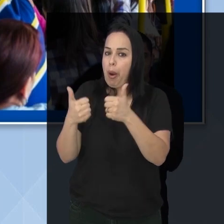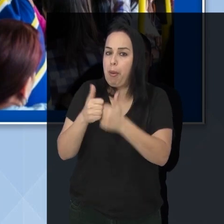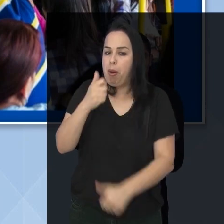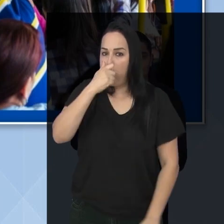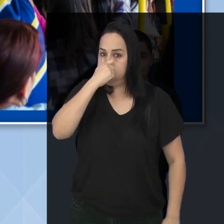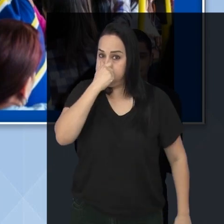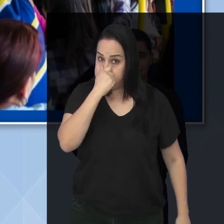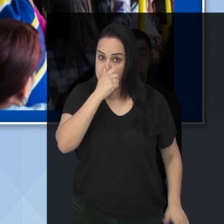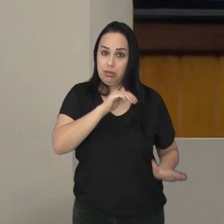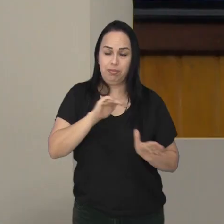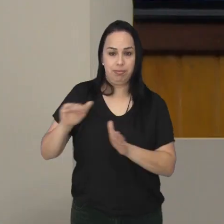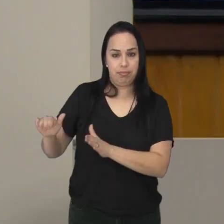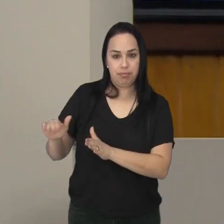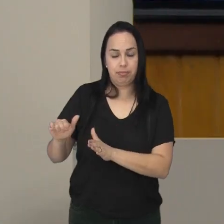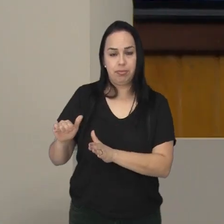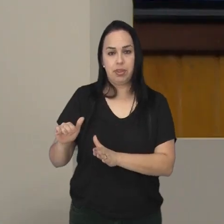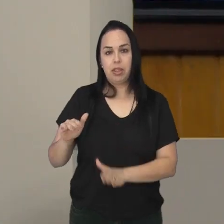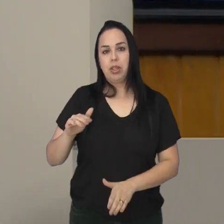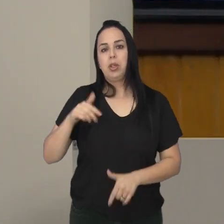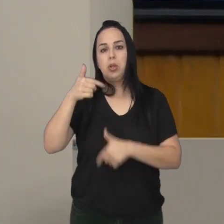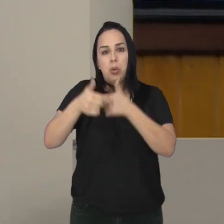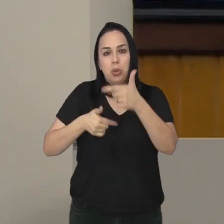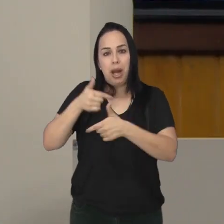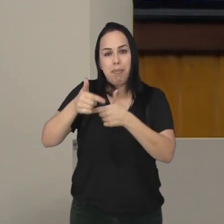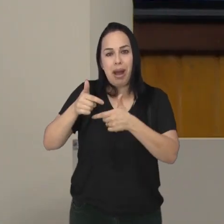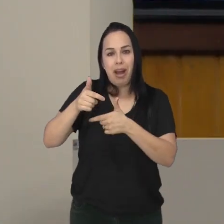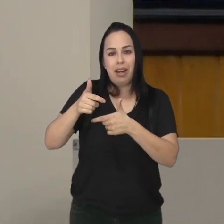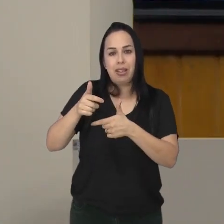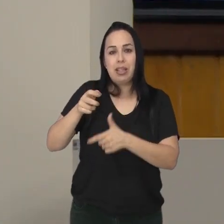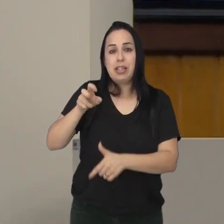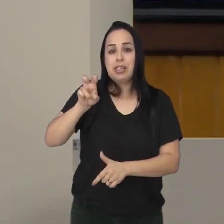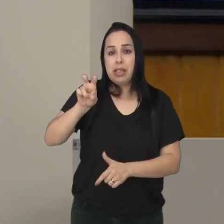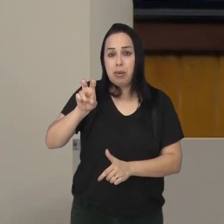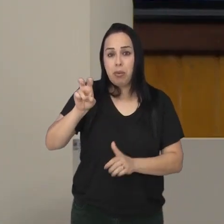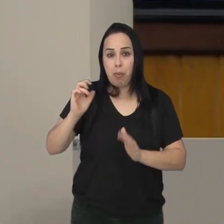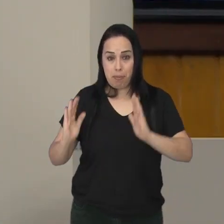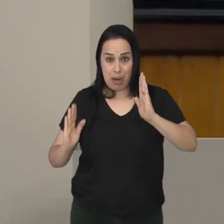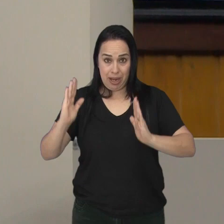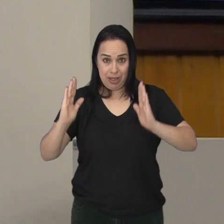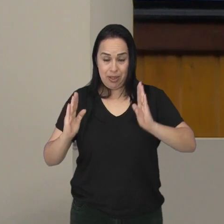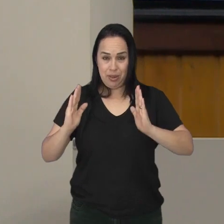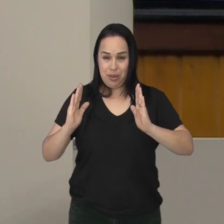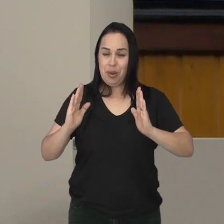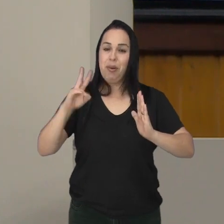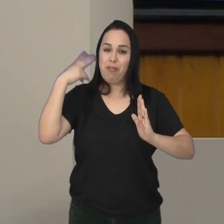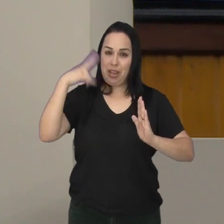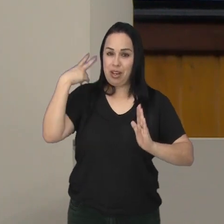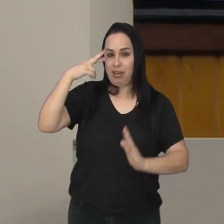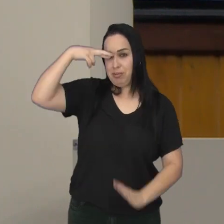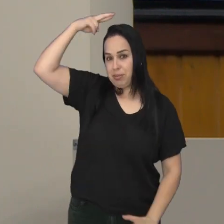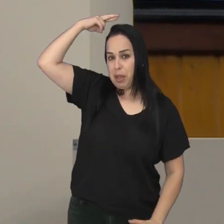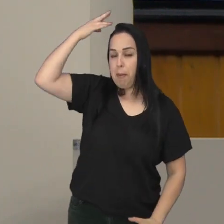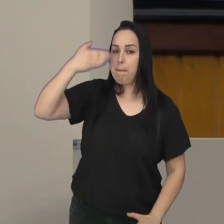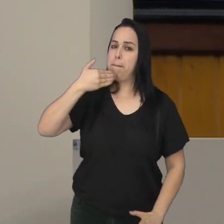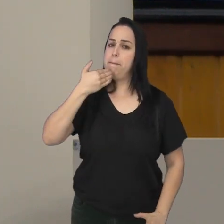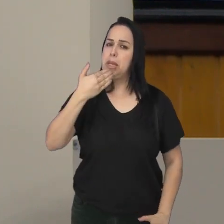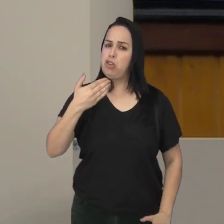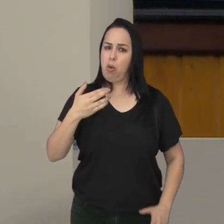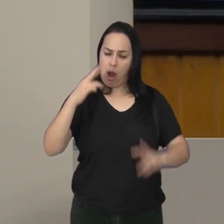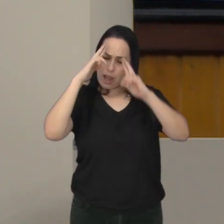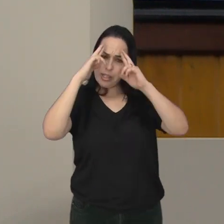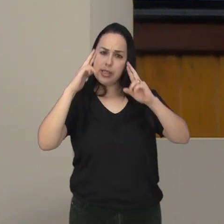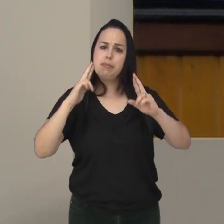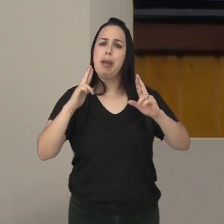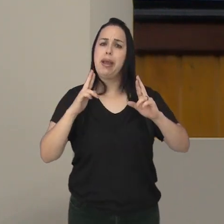superlotação em algumas linhas. E destacando o trabalho realizado durante 5 mandatos, o vereador Robertinho da Padaria pediu mais respeito